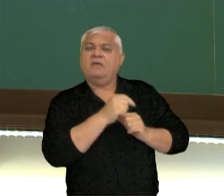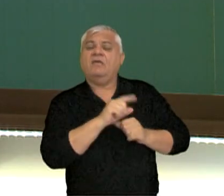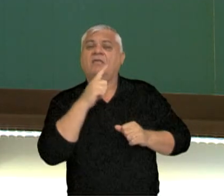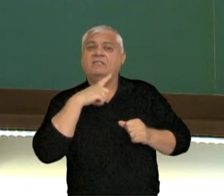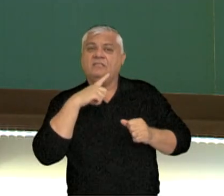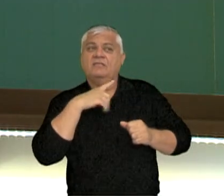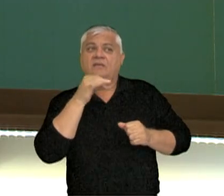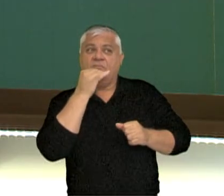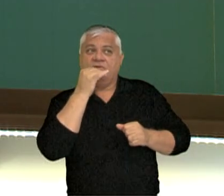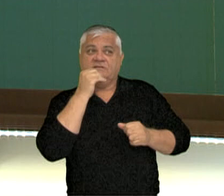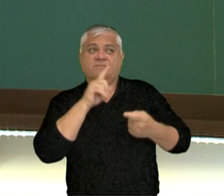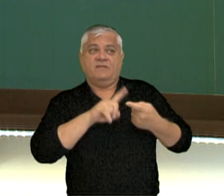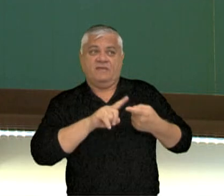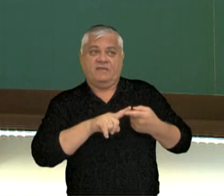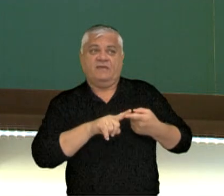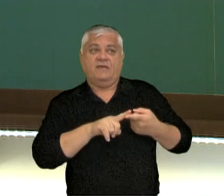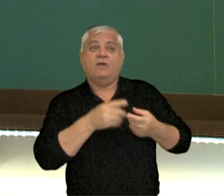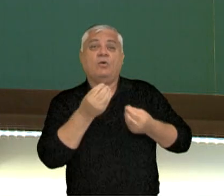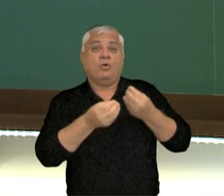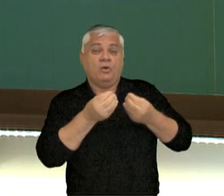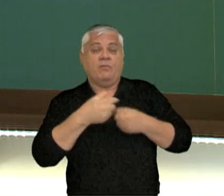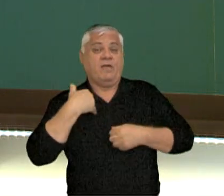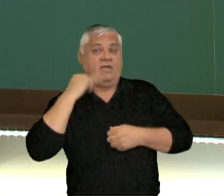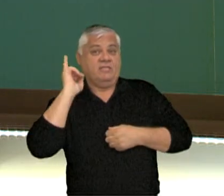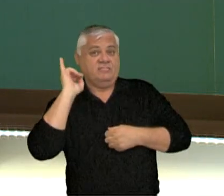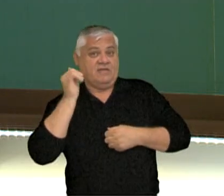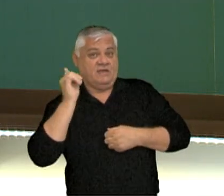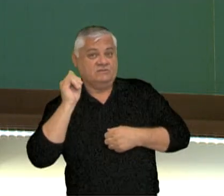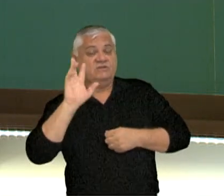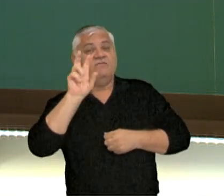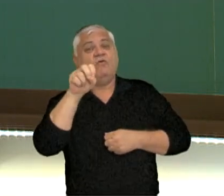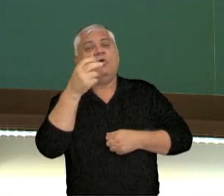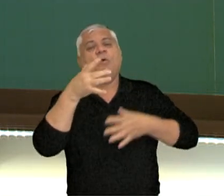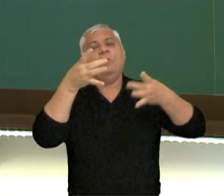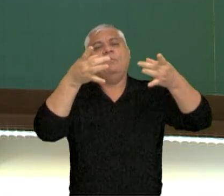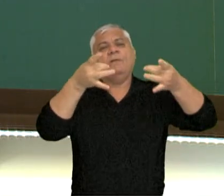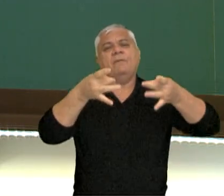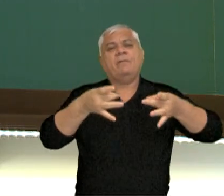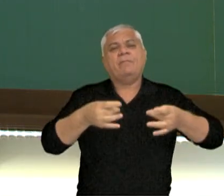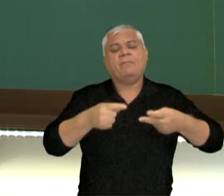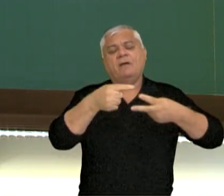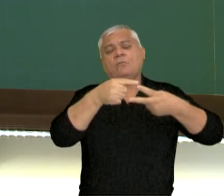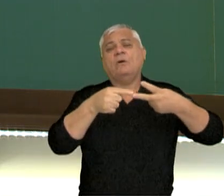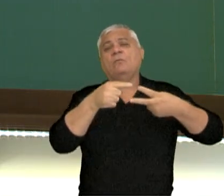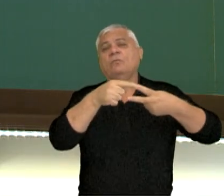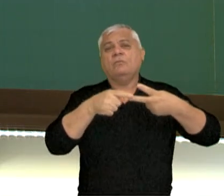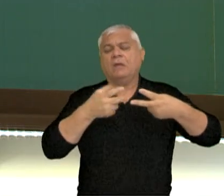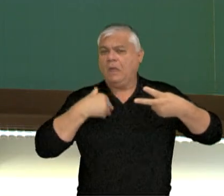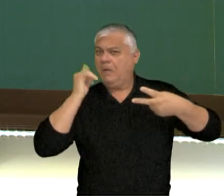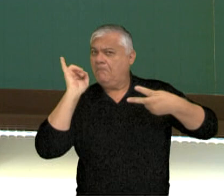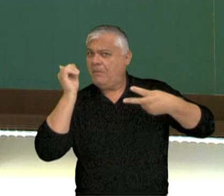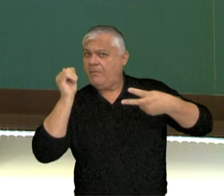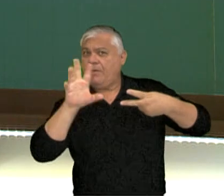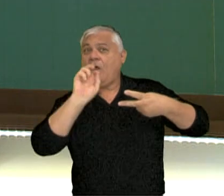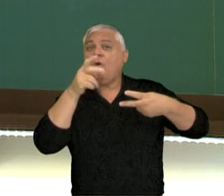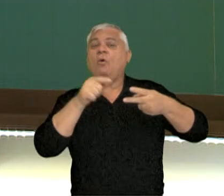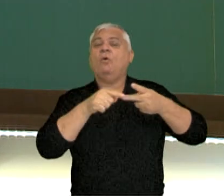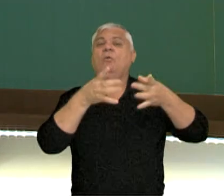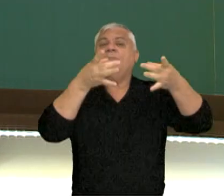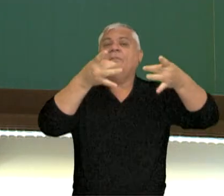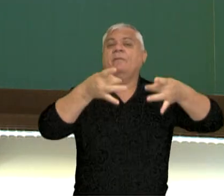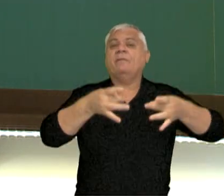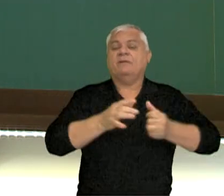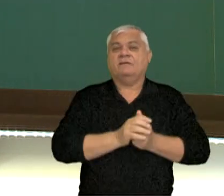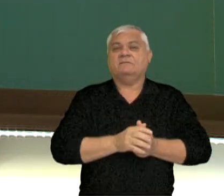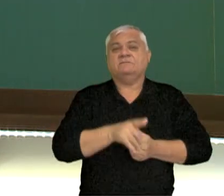como predominantemente narrativo ou descritivo. O que você achou? Justifique. Vou retomar aqui,